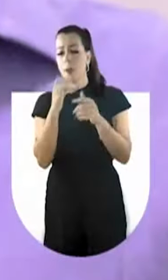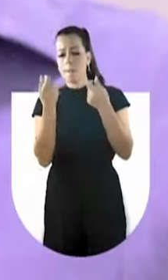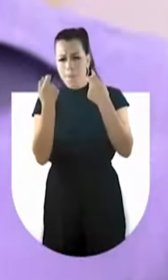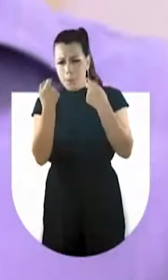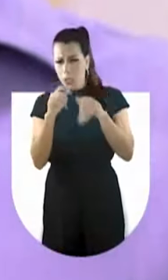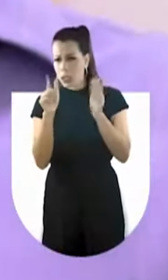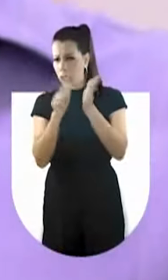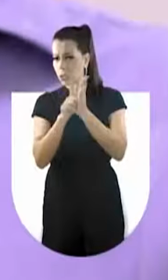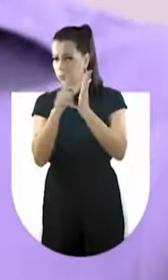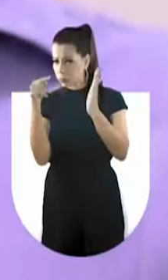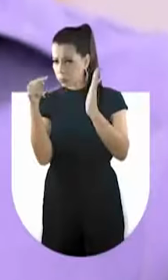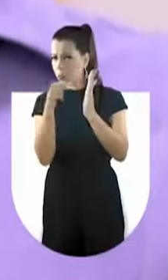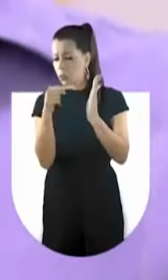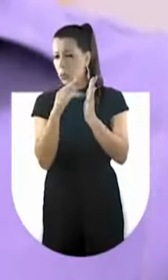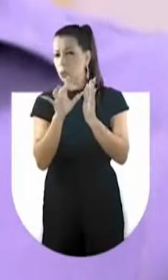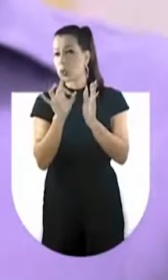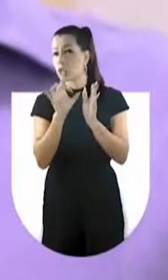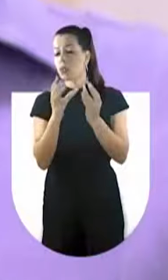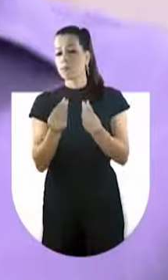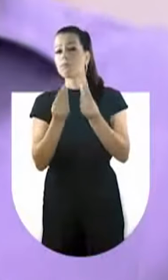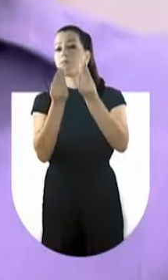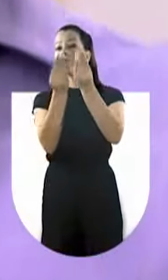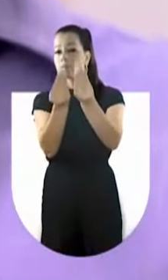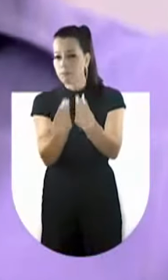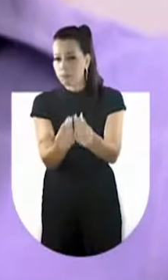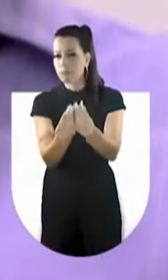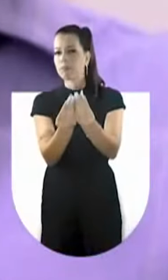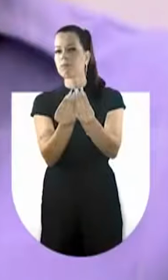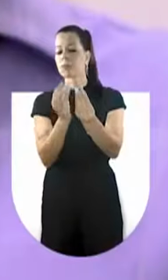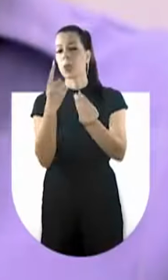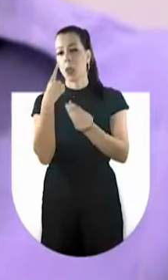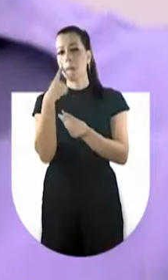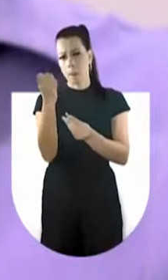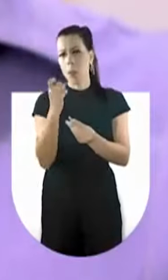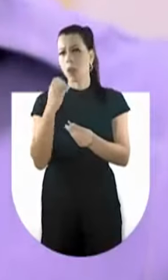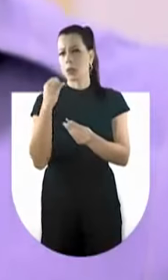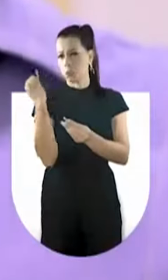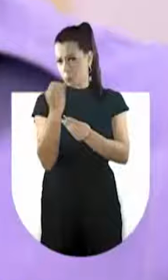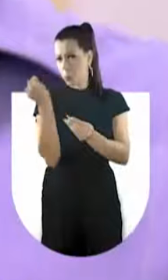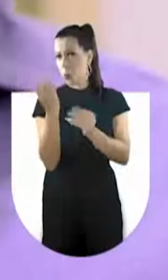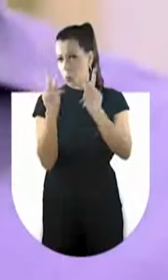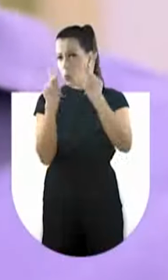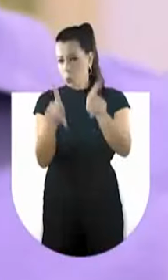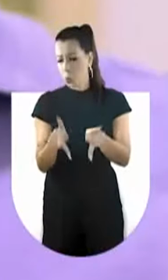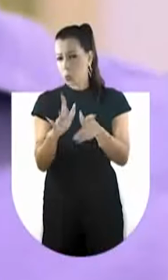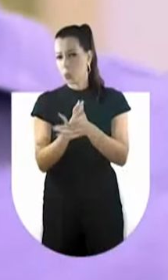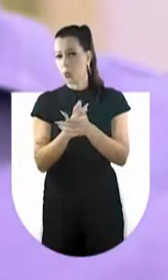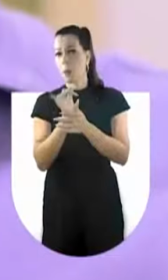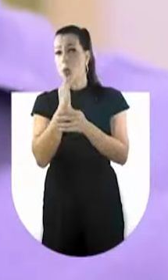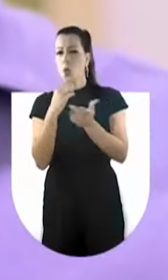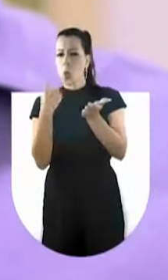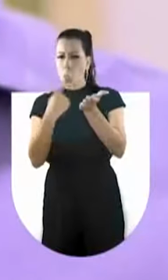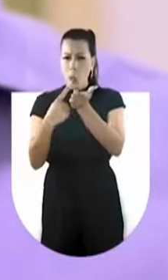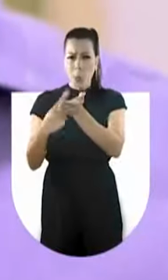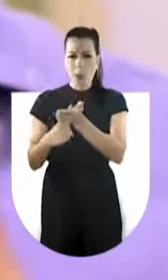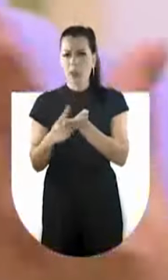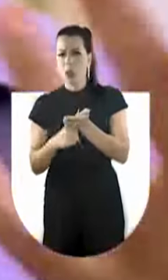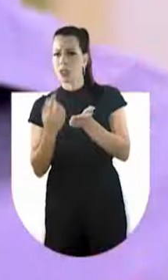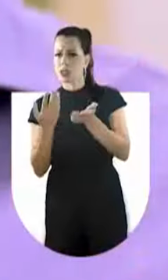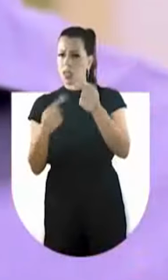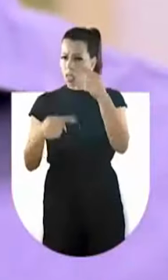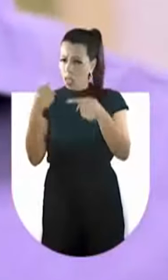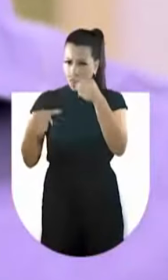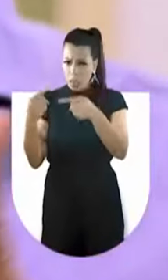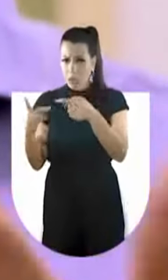ter no contrato de gestão apenas as entregas que realmente são interessantes para a população. Então, aquilo que ficou combinado,